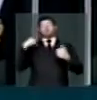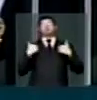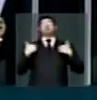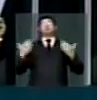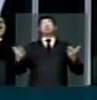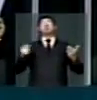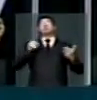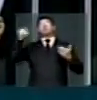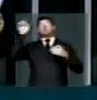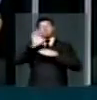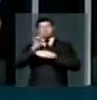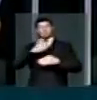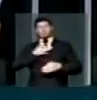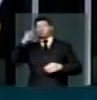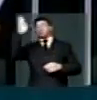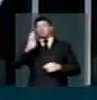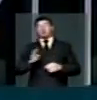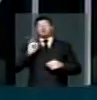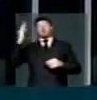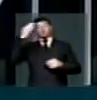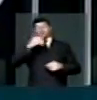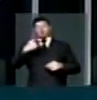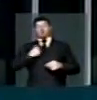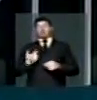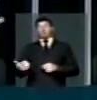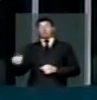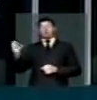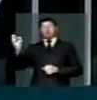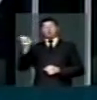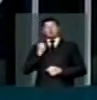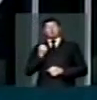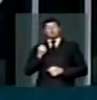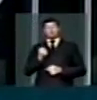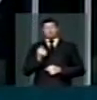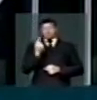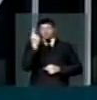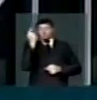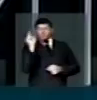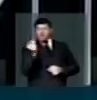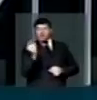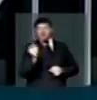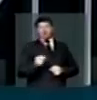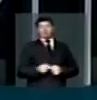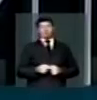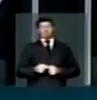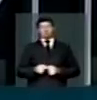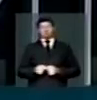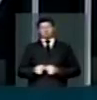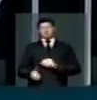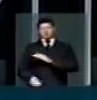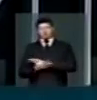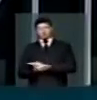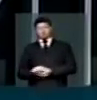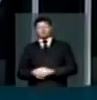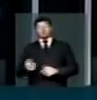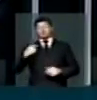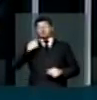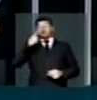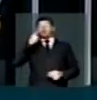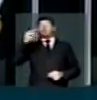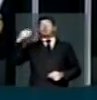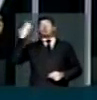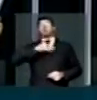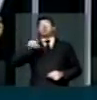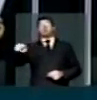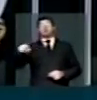meu estado e no Brasil que prove que eu recebi pelo menos, senhor presidente, R$1 de negociações ou venda de emendas,